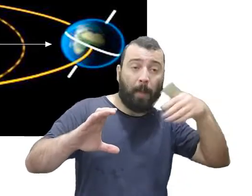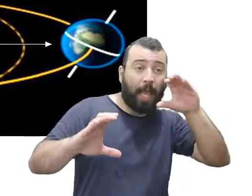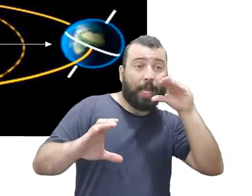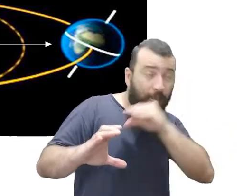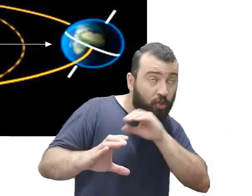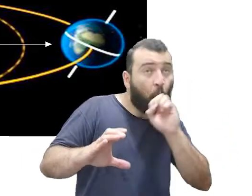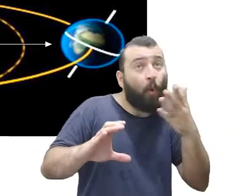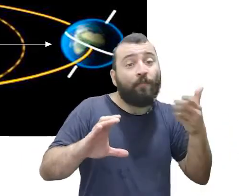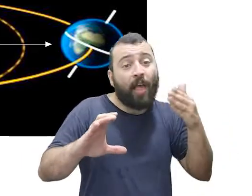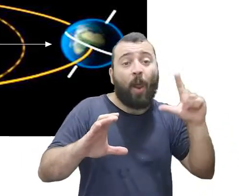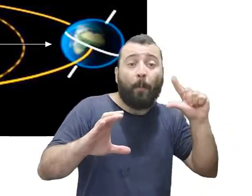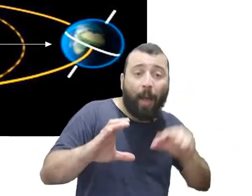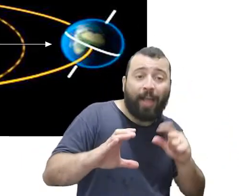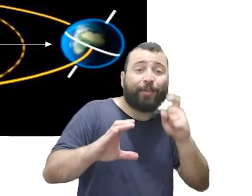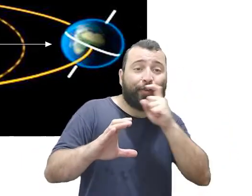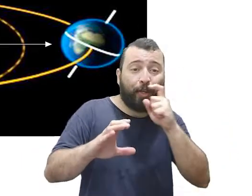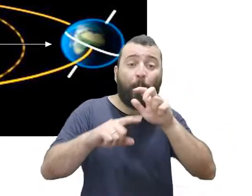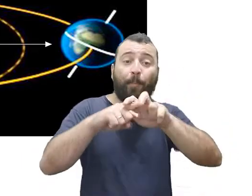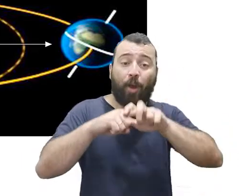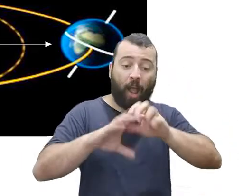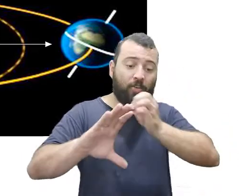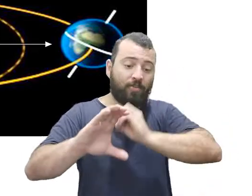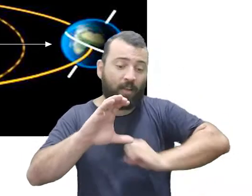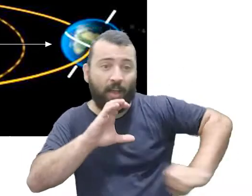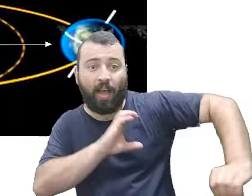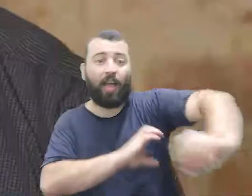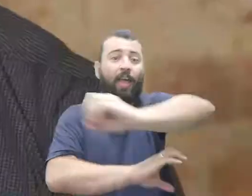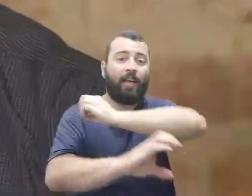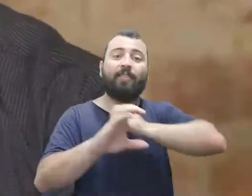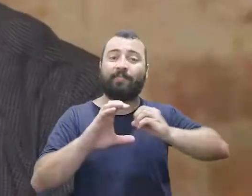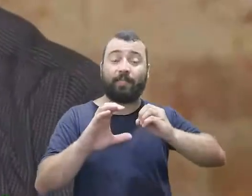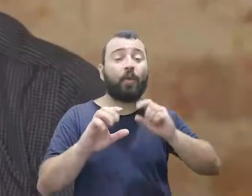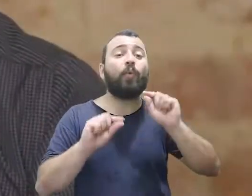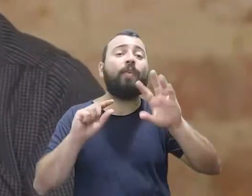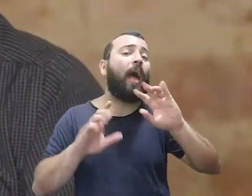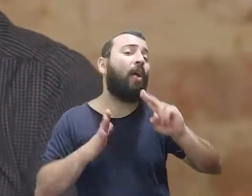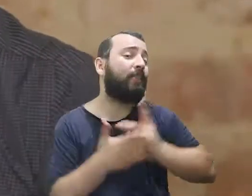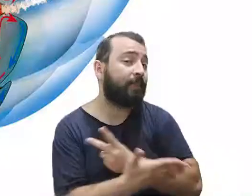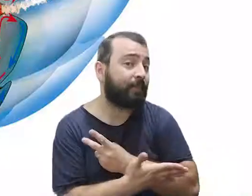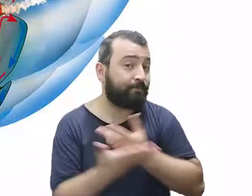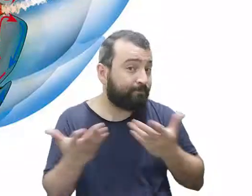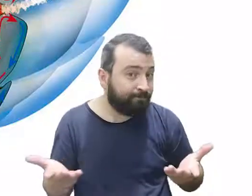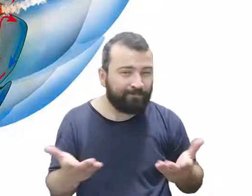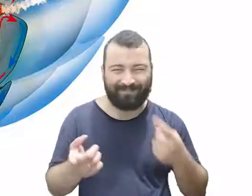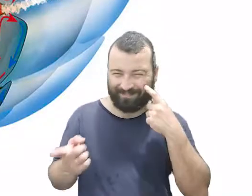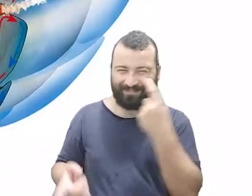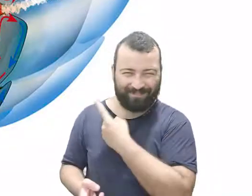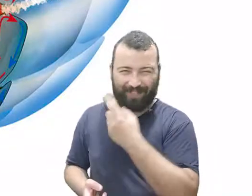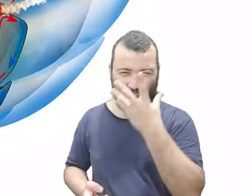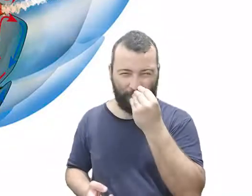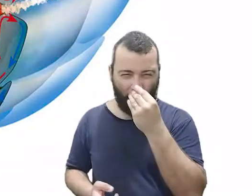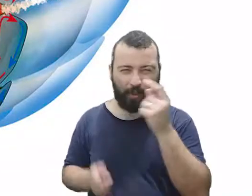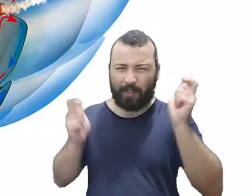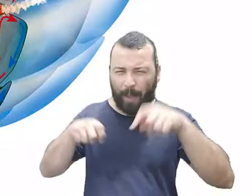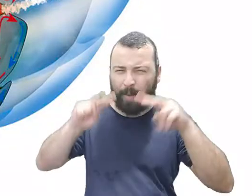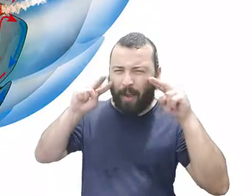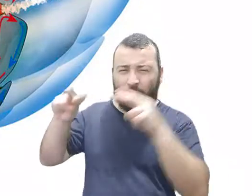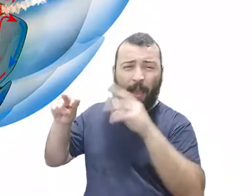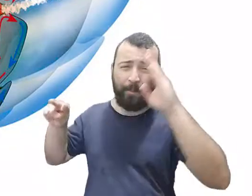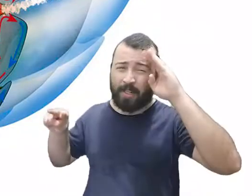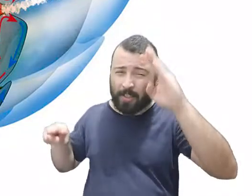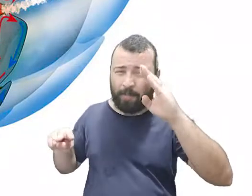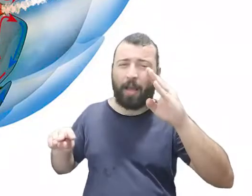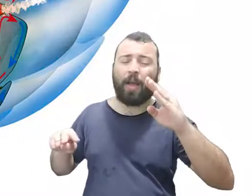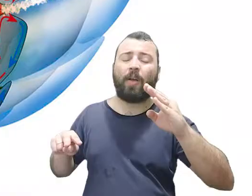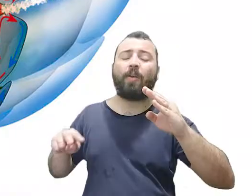quentes e verões mais frios por uma órbita excêntrica. E o que isso vai gerar? Bom, nessa imagem a gente vê as